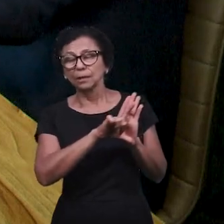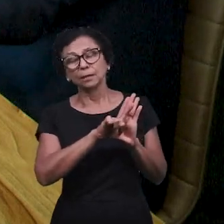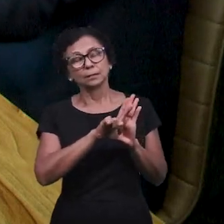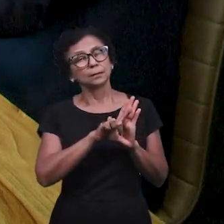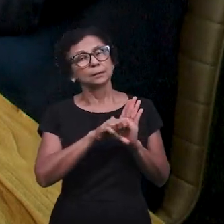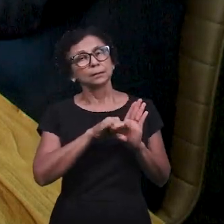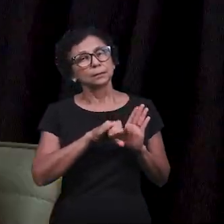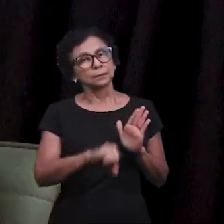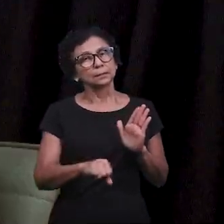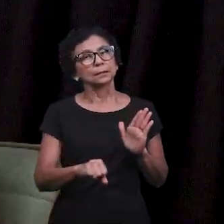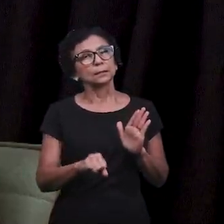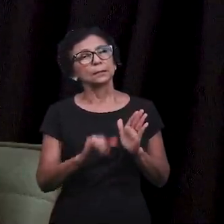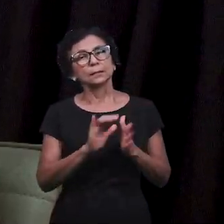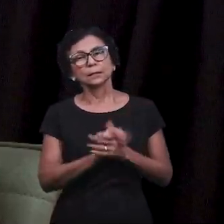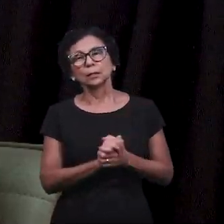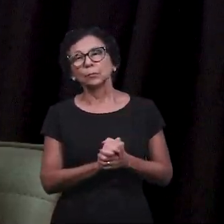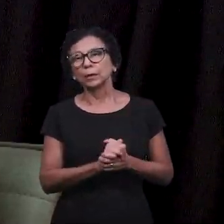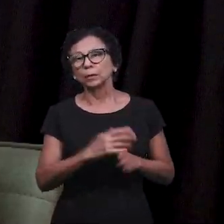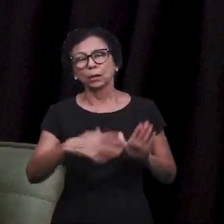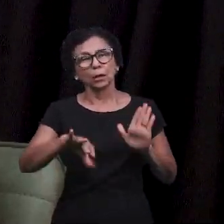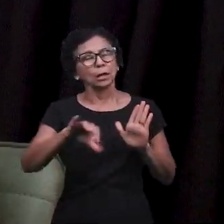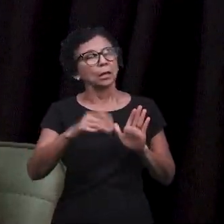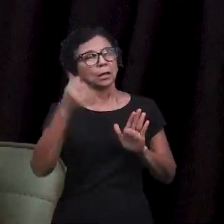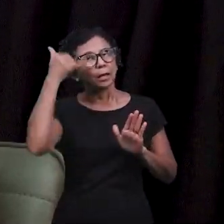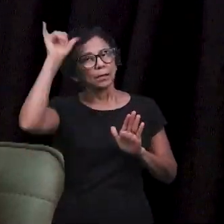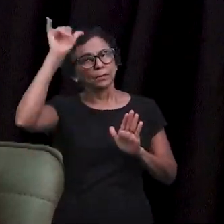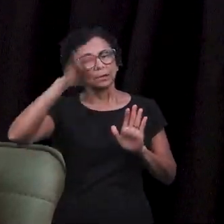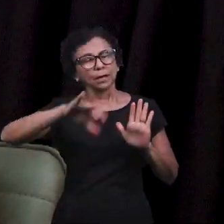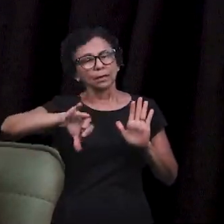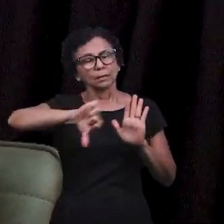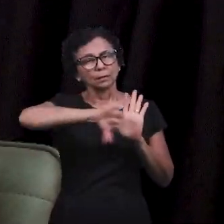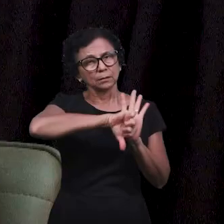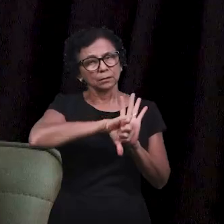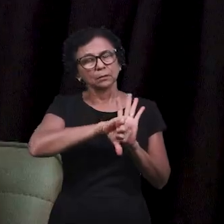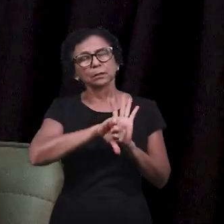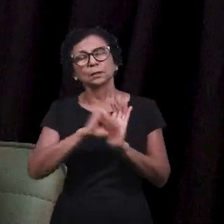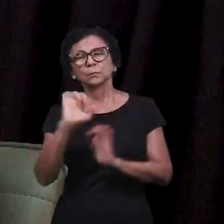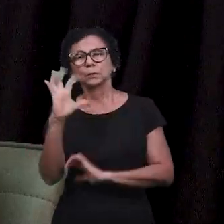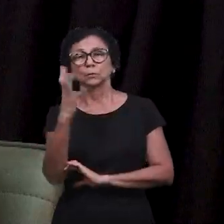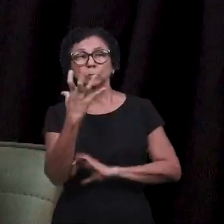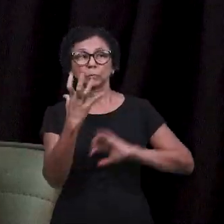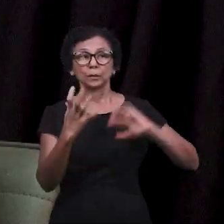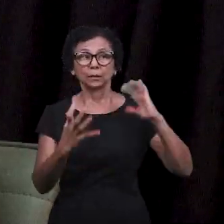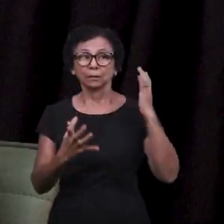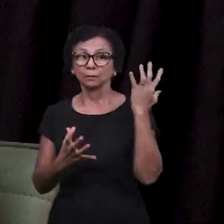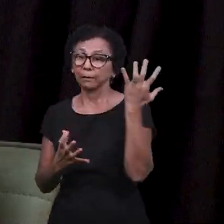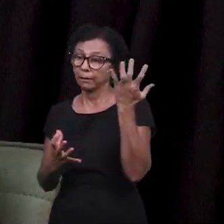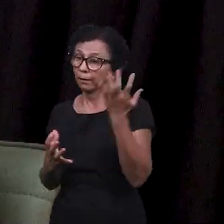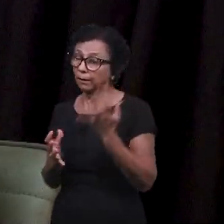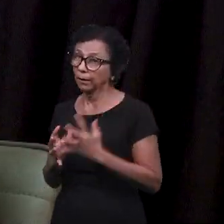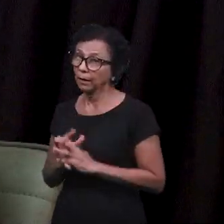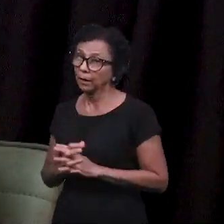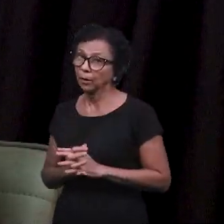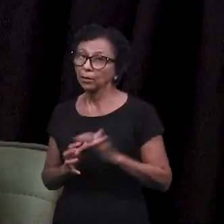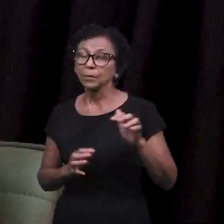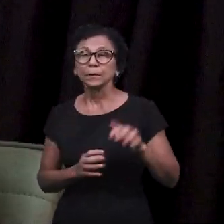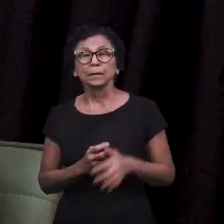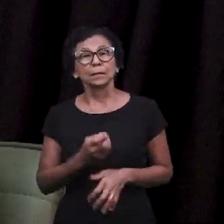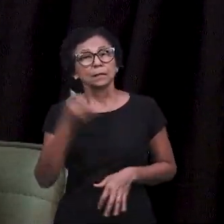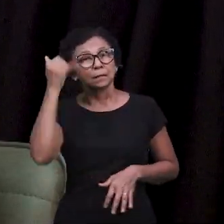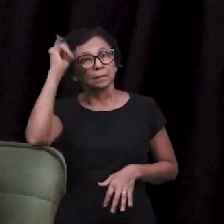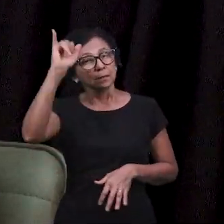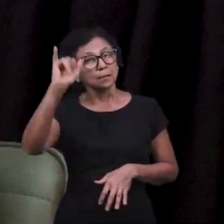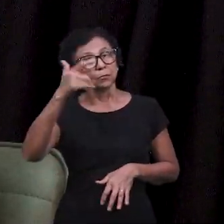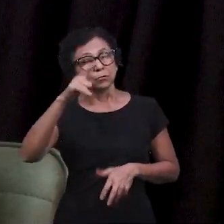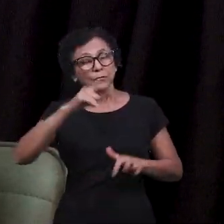sem violar leis ambientais, Sim. sem violar leis, sem práticas de corrupção ou ilegais,